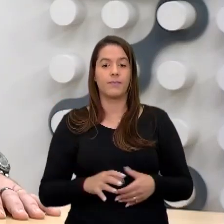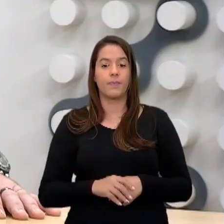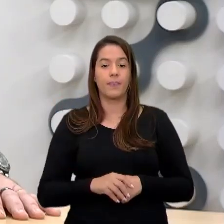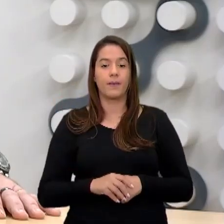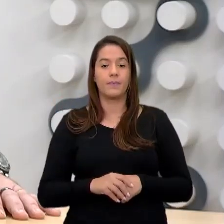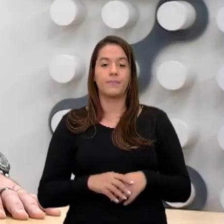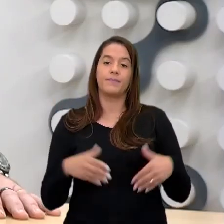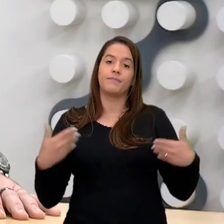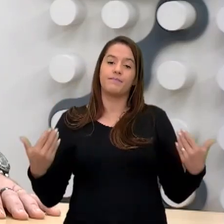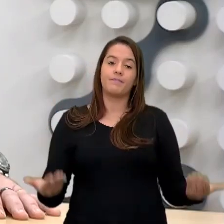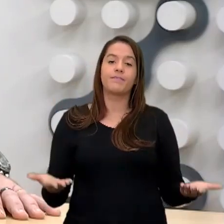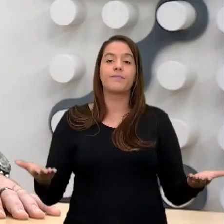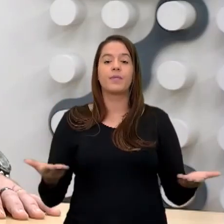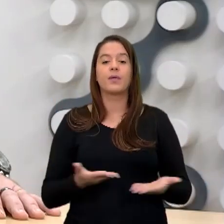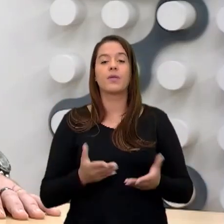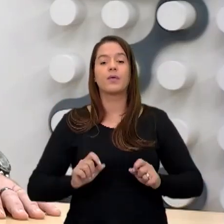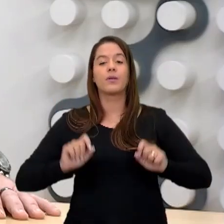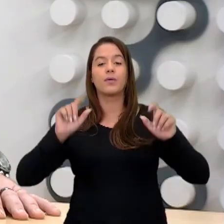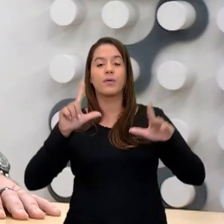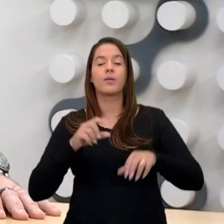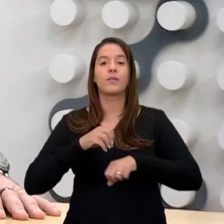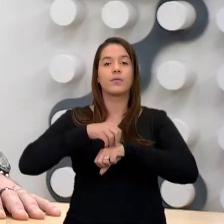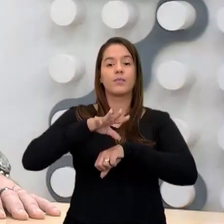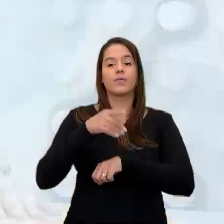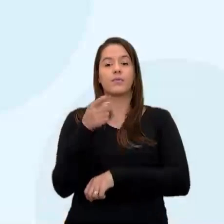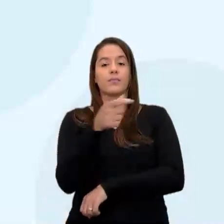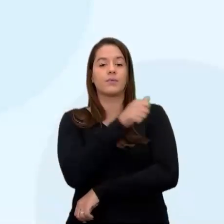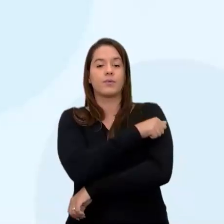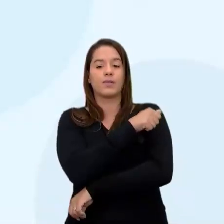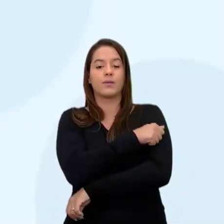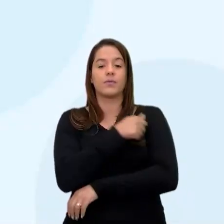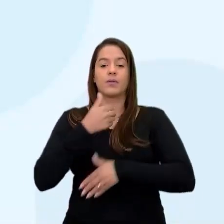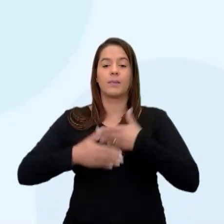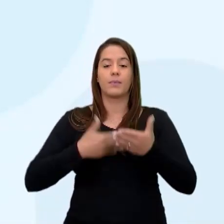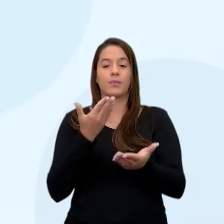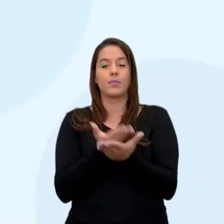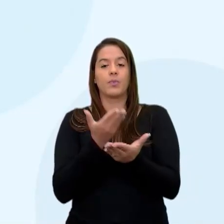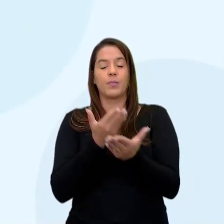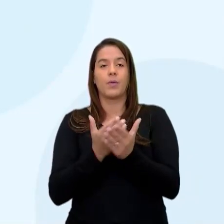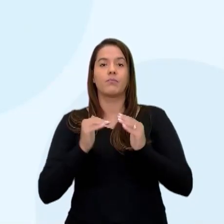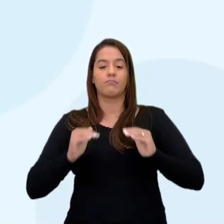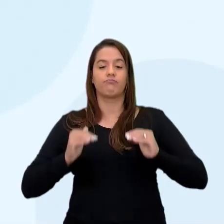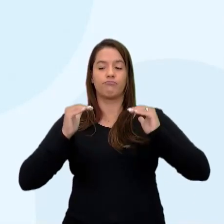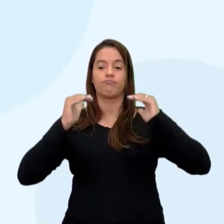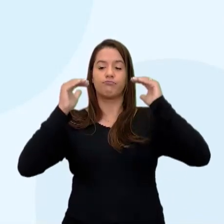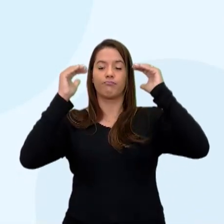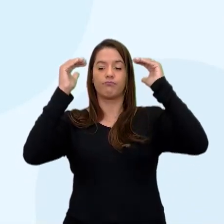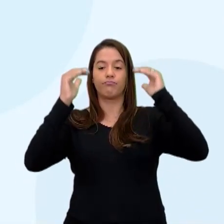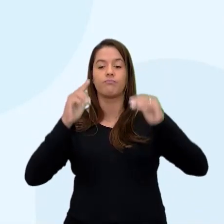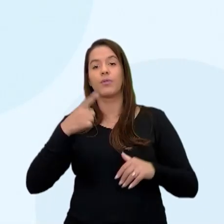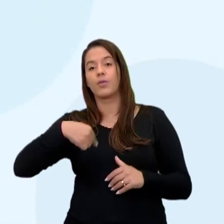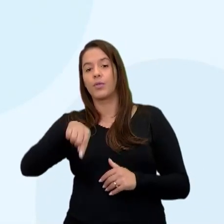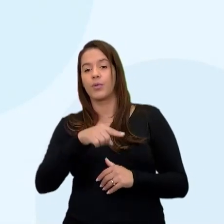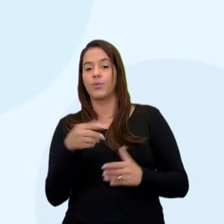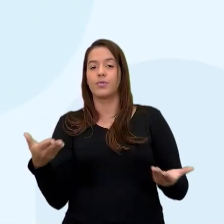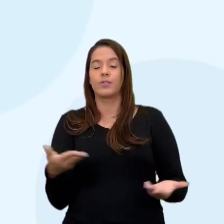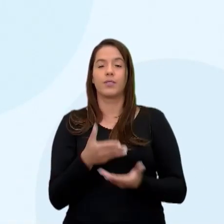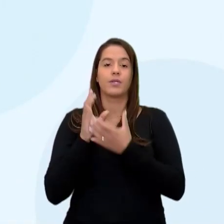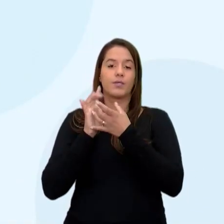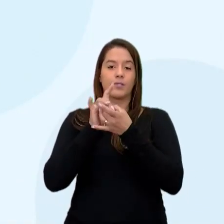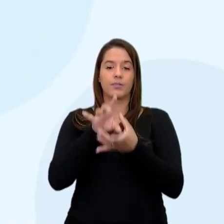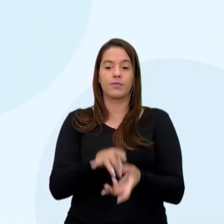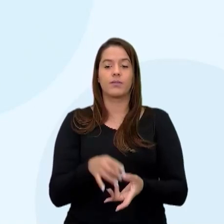galera? Olha, ó. Agora nós vamos aí para orientações para o aluno, né? Depois dessa aula aí de hierarquia urbana, que faz parte aí do contexto